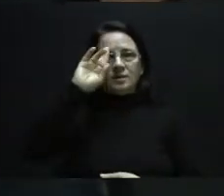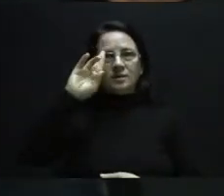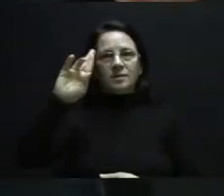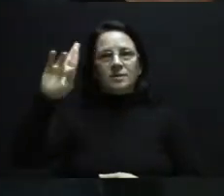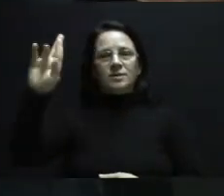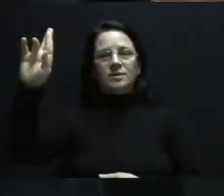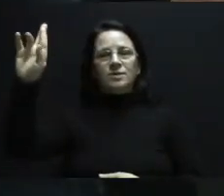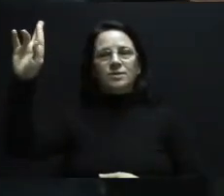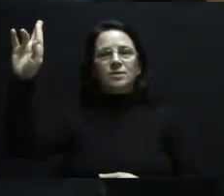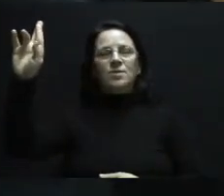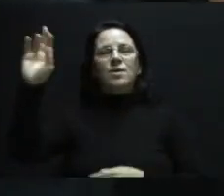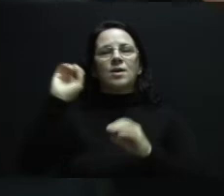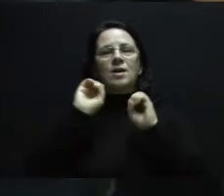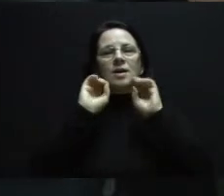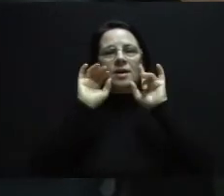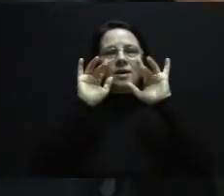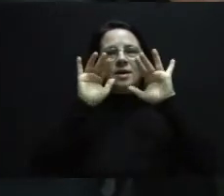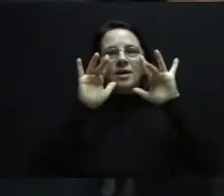Abençoa, Senhor,